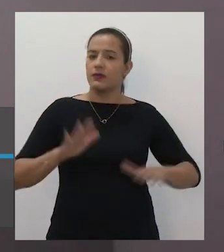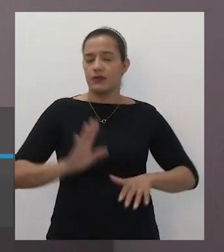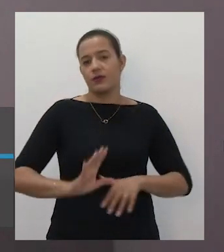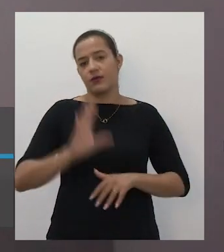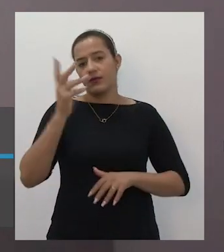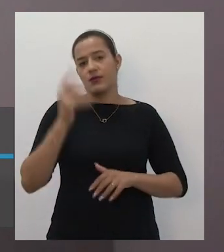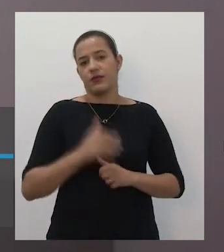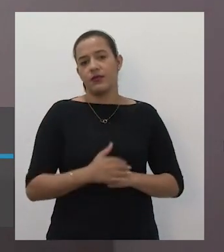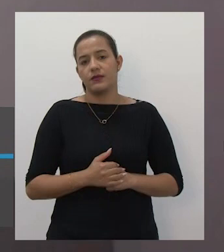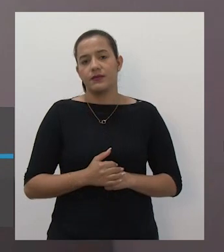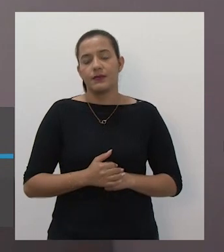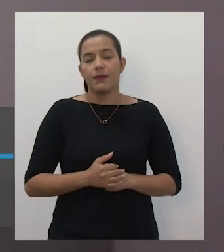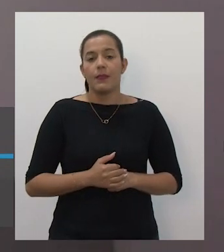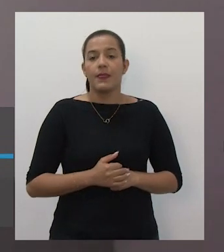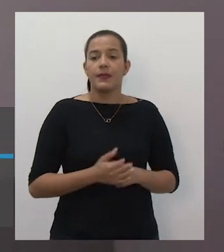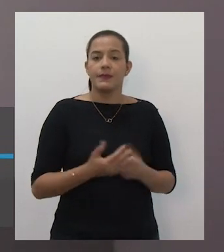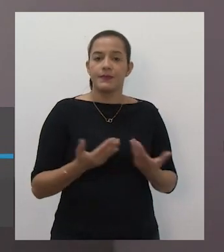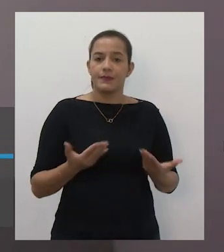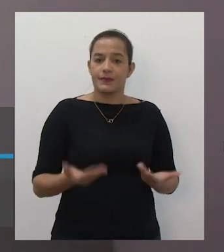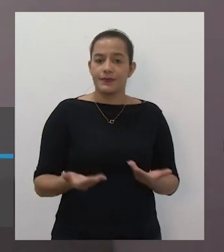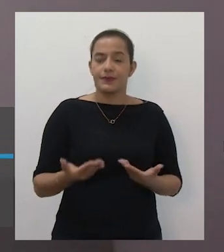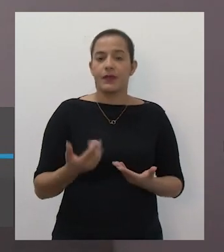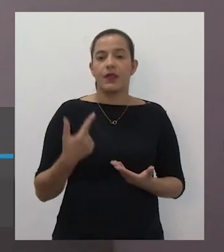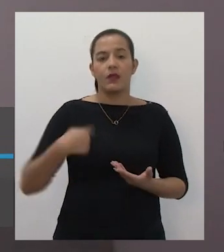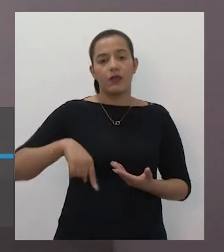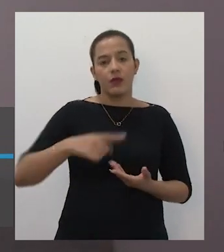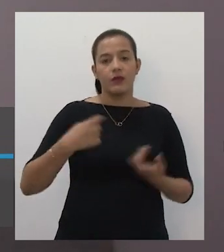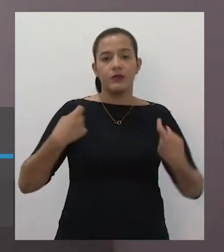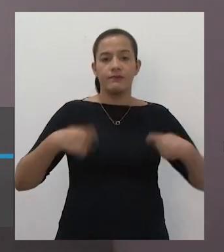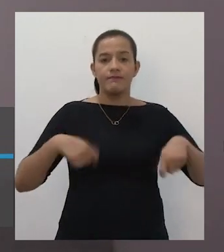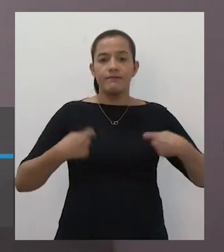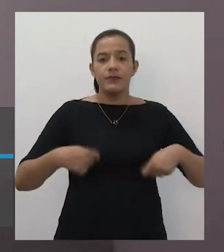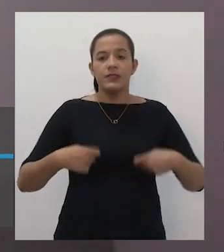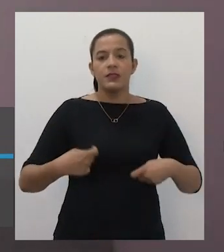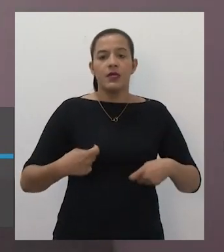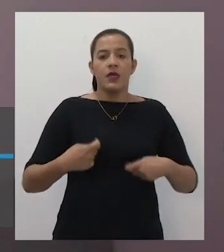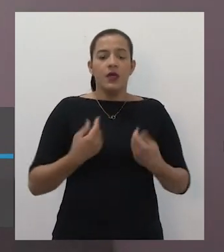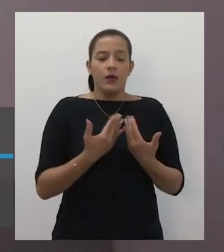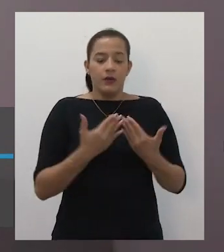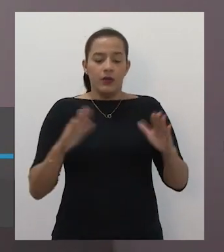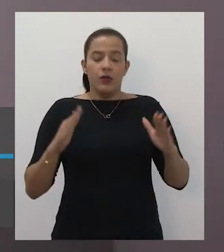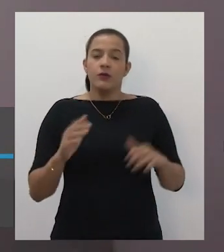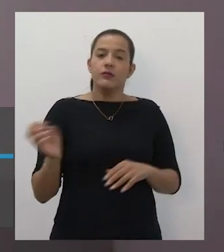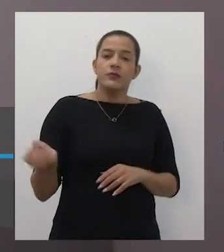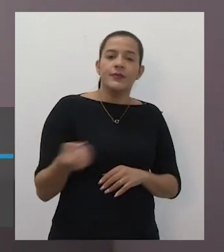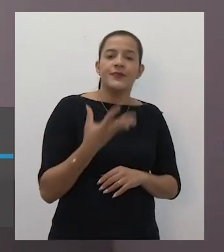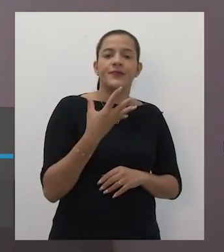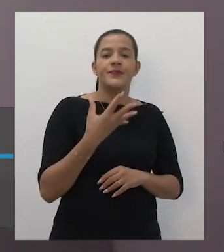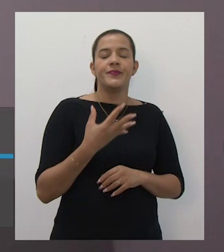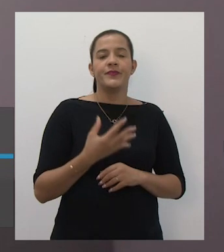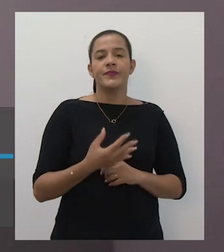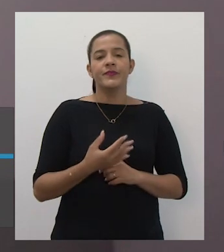como foi falado, realmente a gente tem que trabalhar, a gente trabalha a abertura ao novo